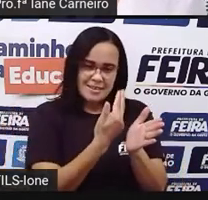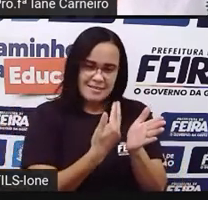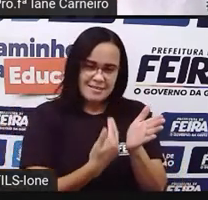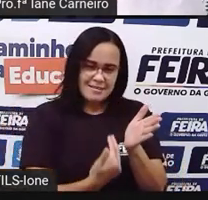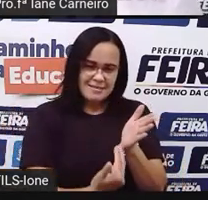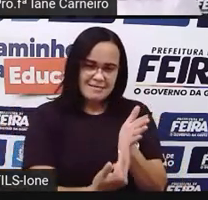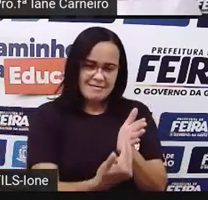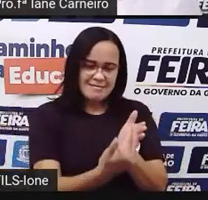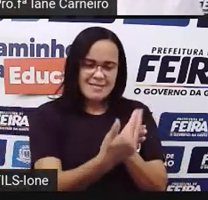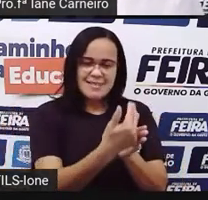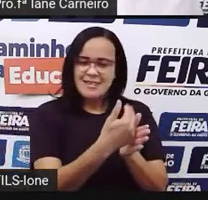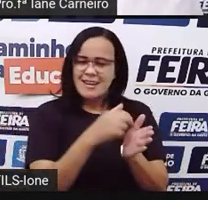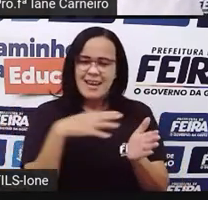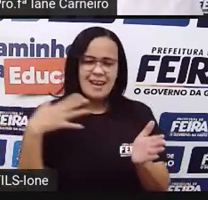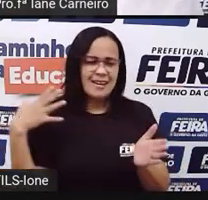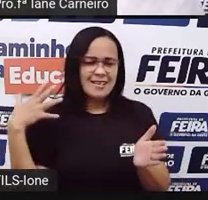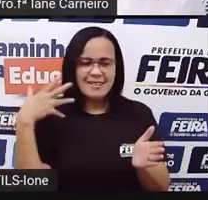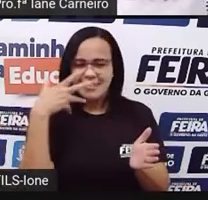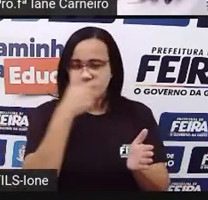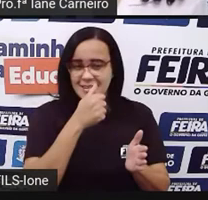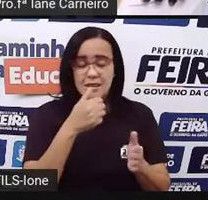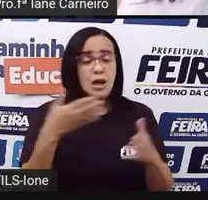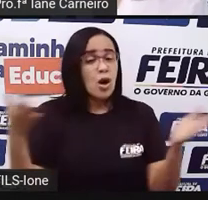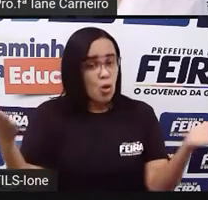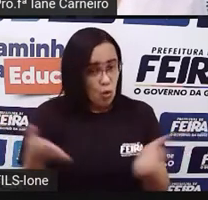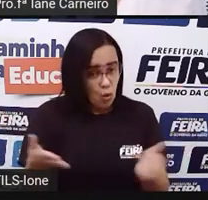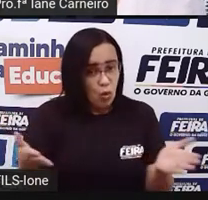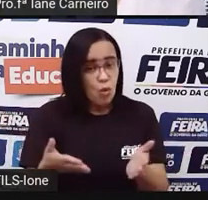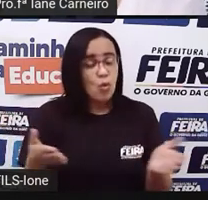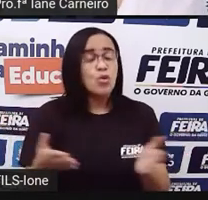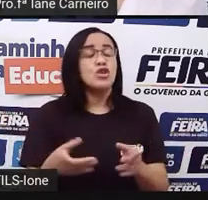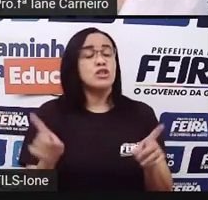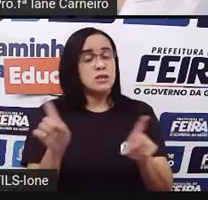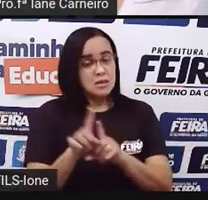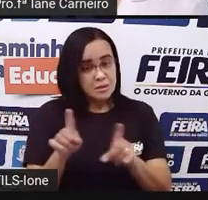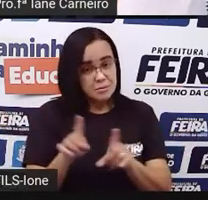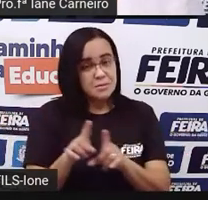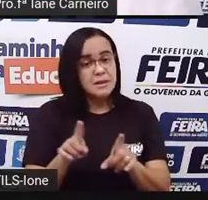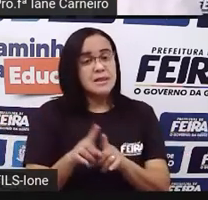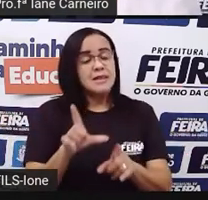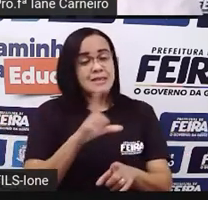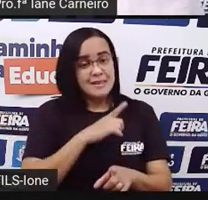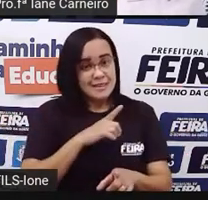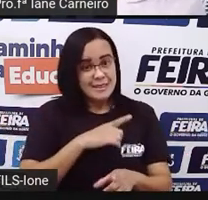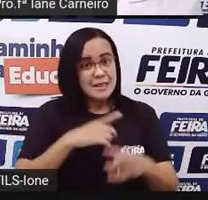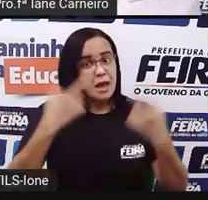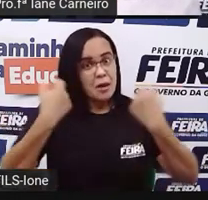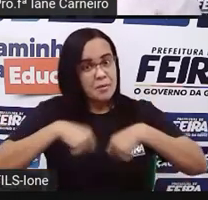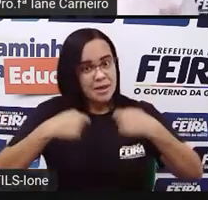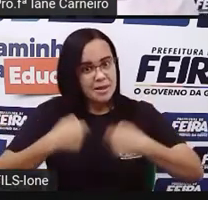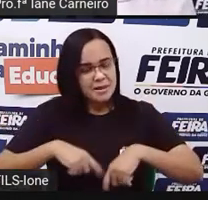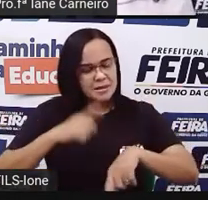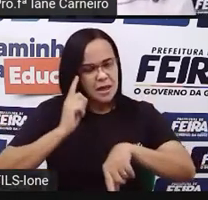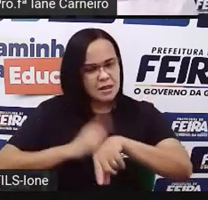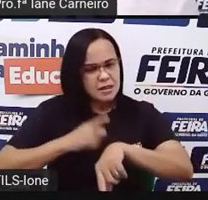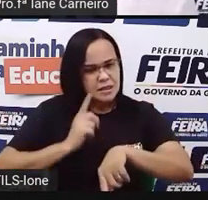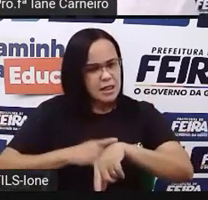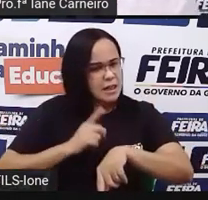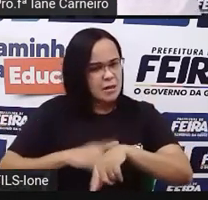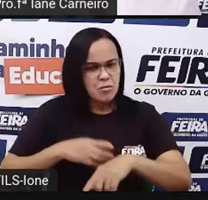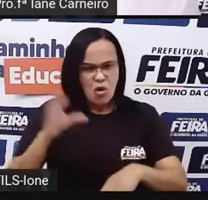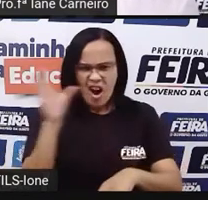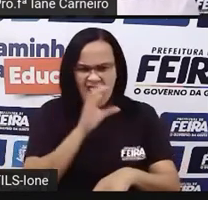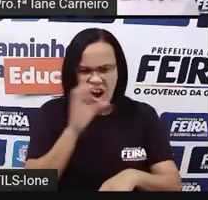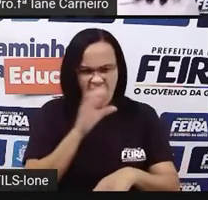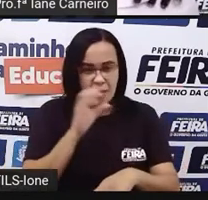hoje ainda tem calígrafos, né? Até hoje é um trabalho, assim, que precisa de muito tempo, não dá para fazer rápido, né?